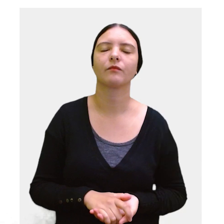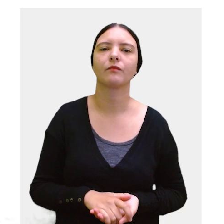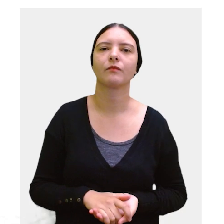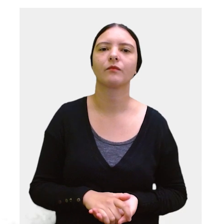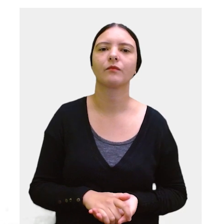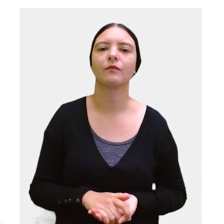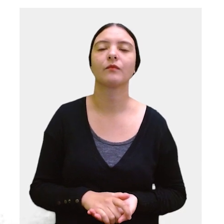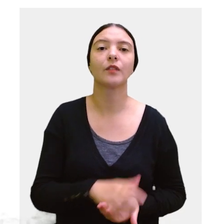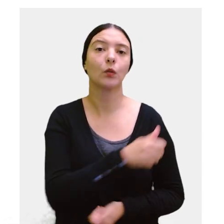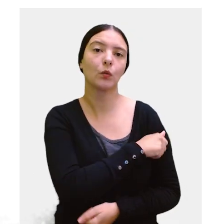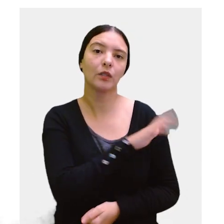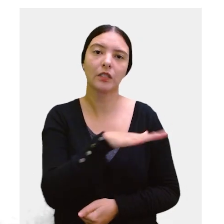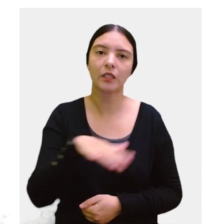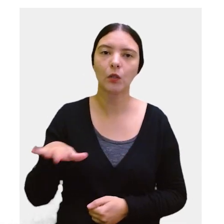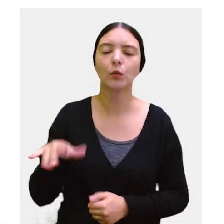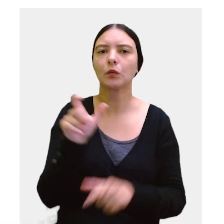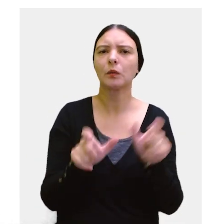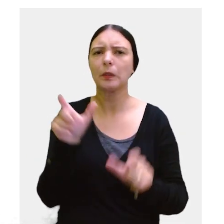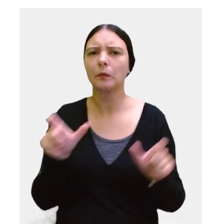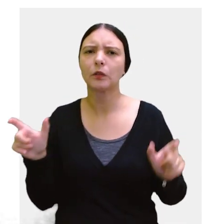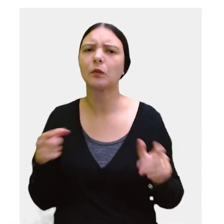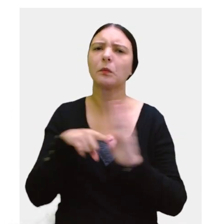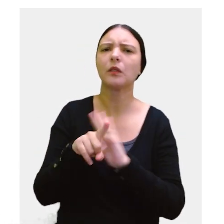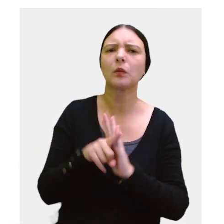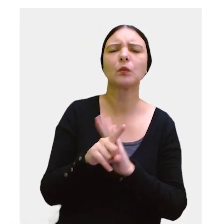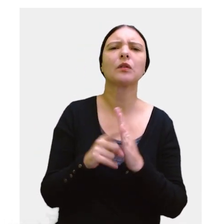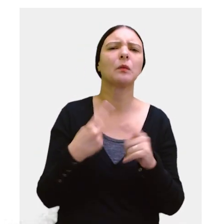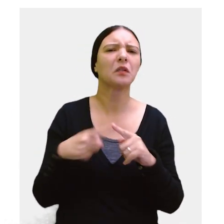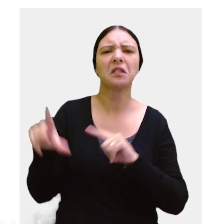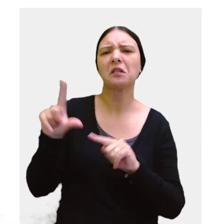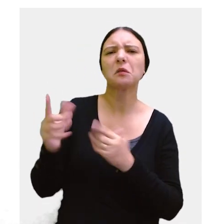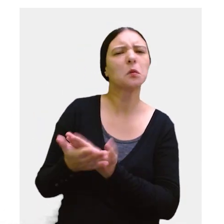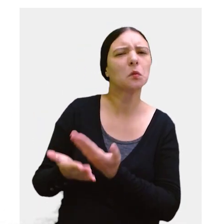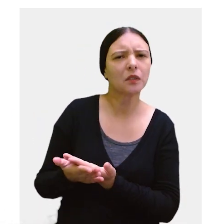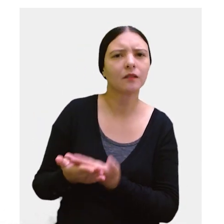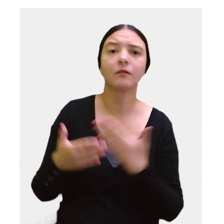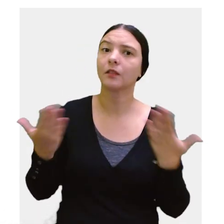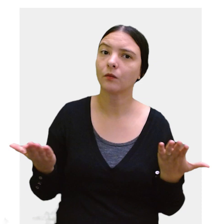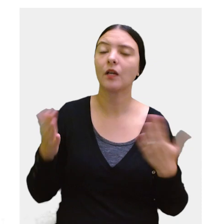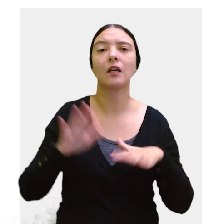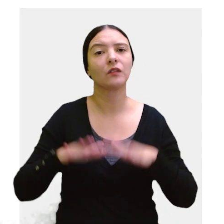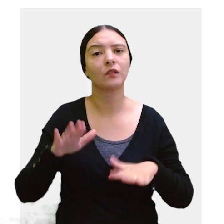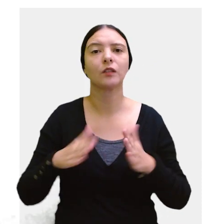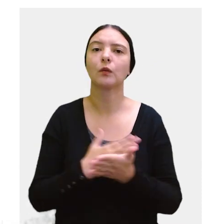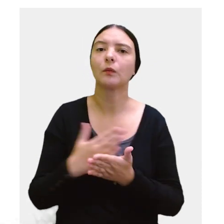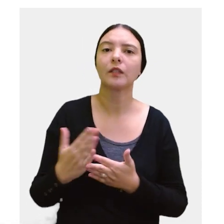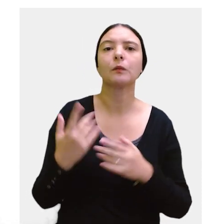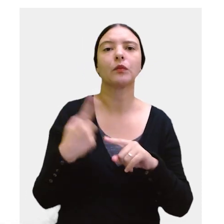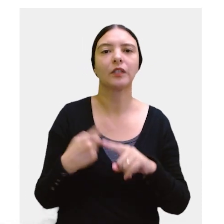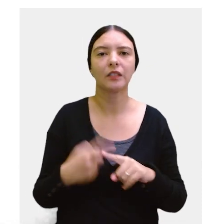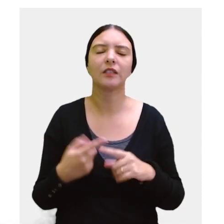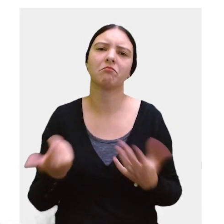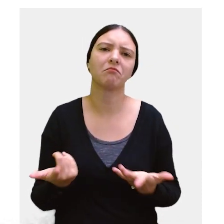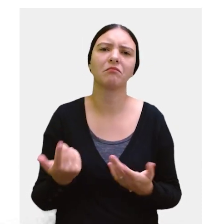É comum os estudantes e diversas outras pessoas perguntarem por que estudar literatura. A questão, às vezes, nasce